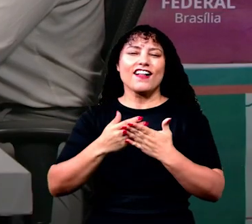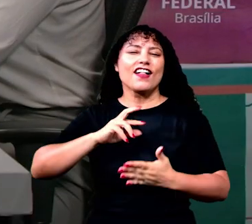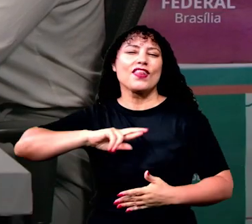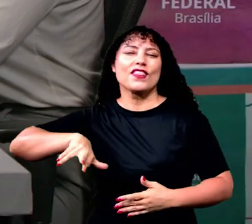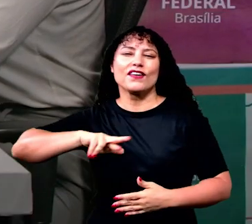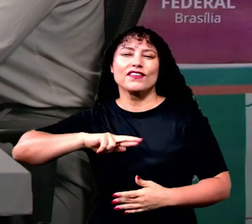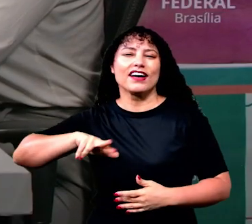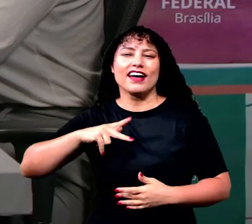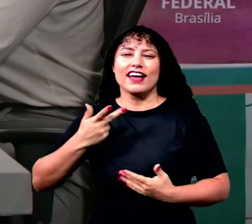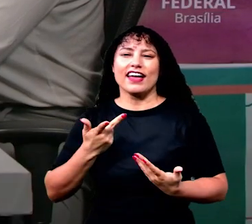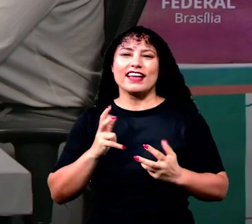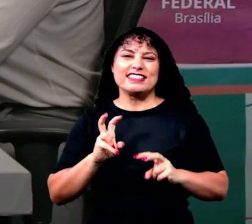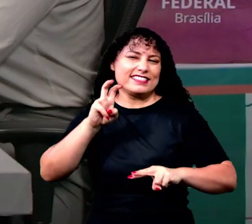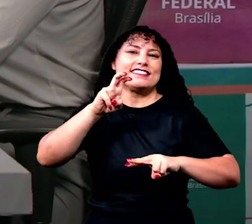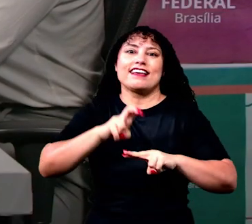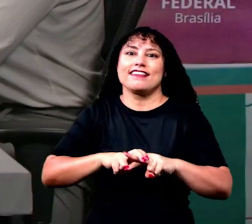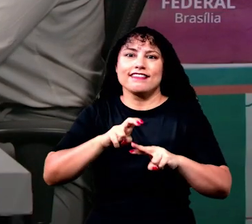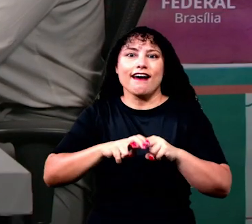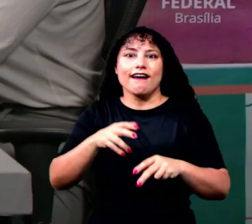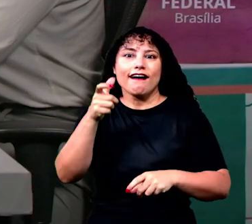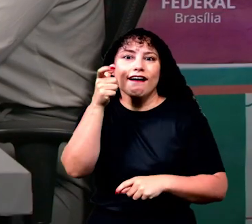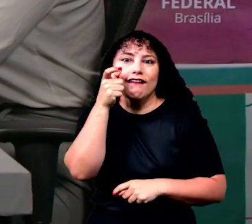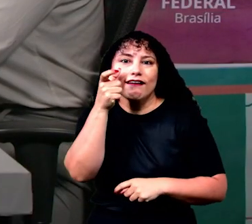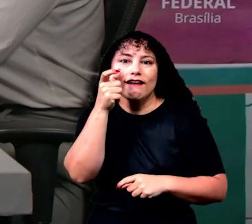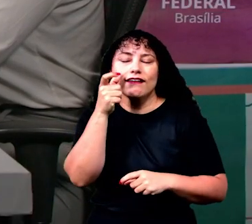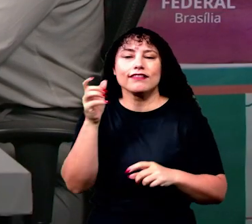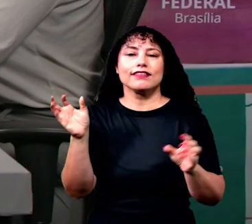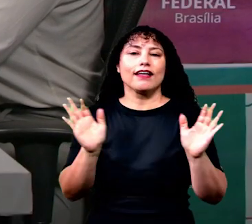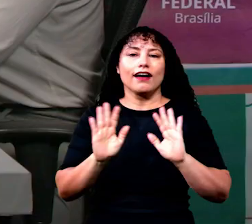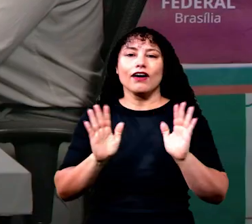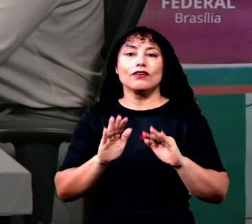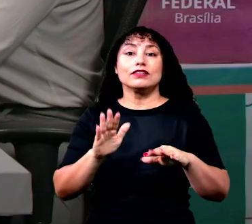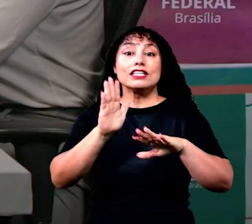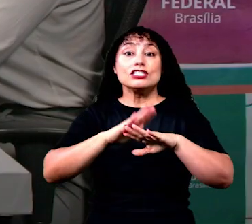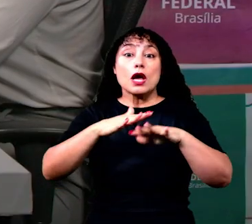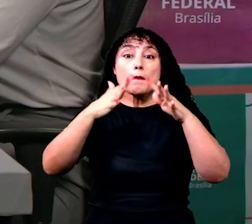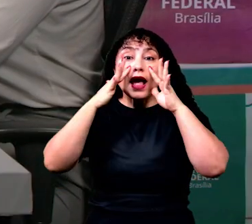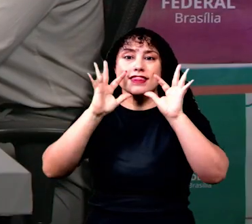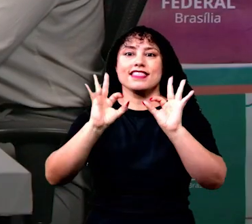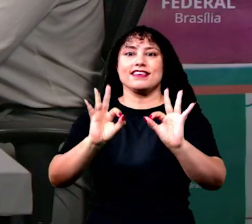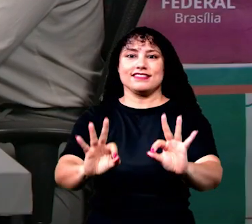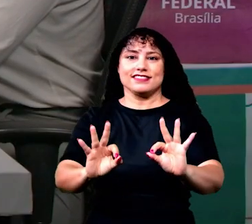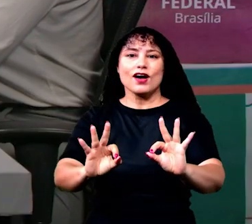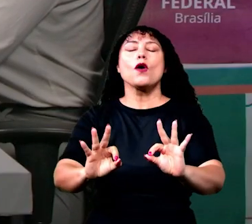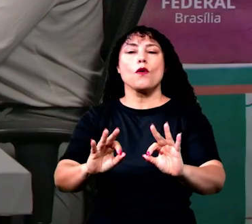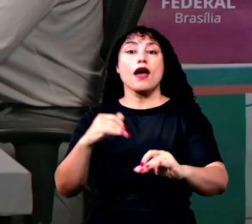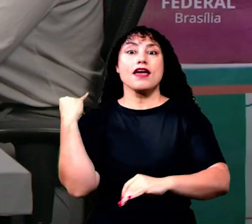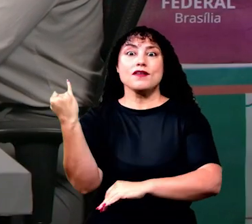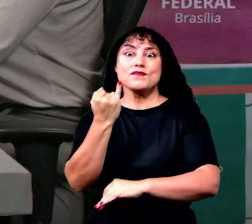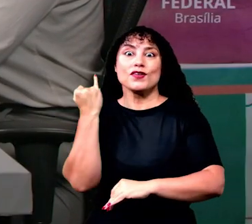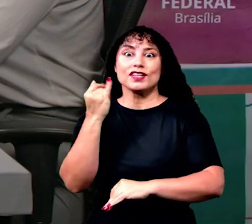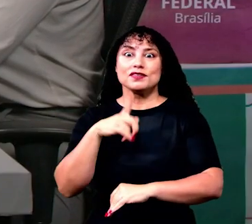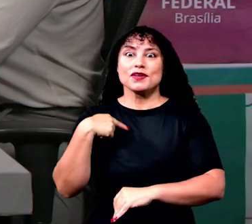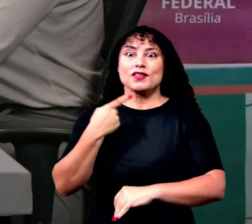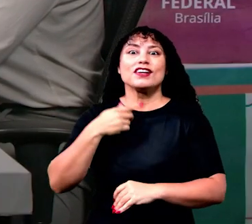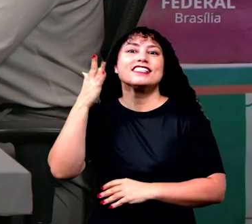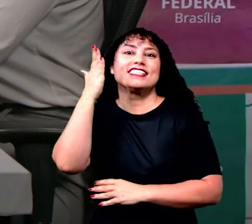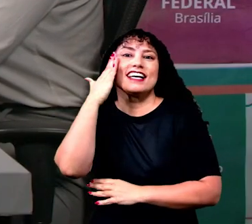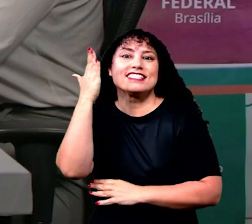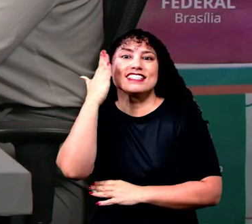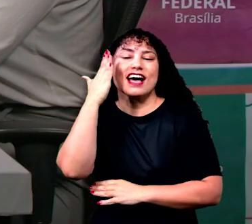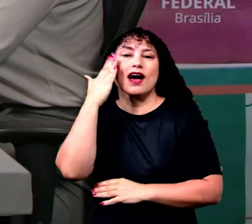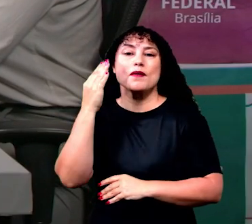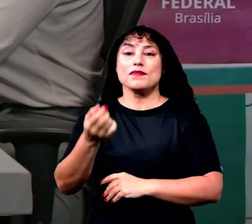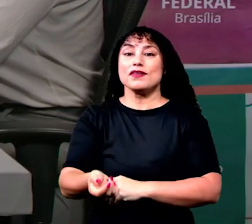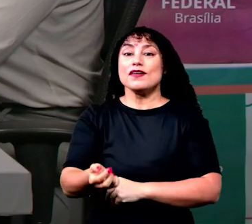aula, porque não é aquela coisa de sentar e só prestar atenção. Você chama a atenção, e isso é muito importante até mesmo para gente que